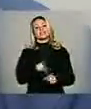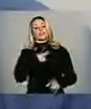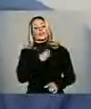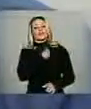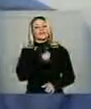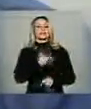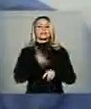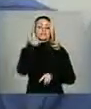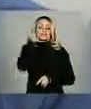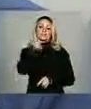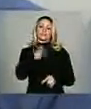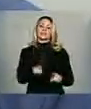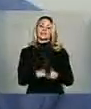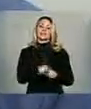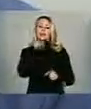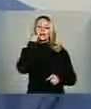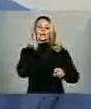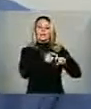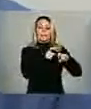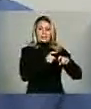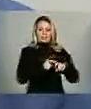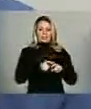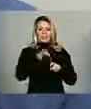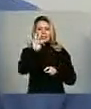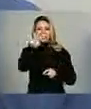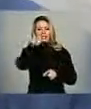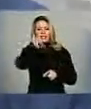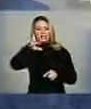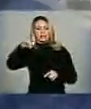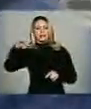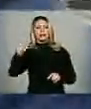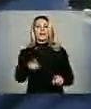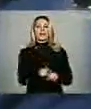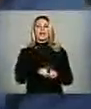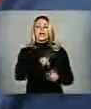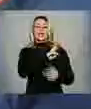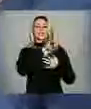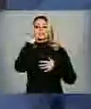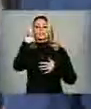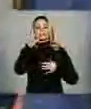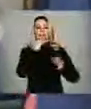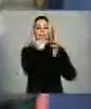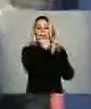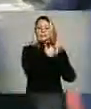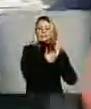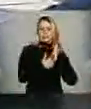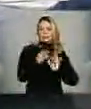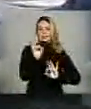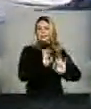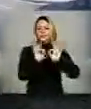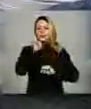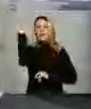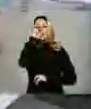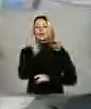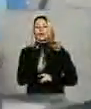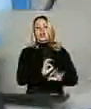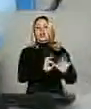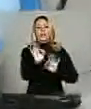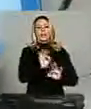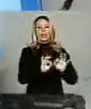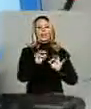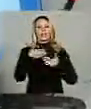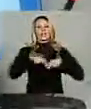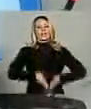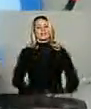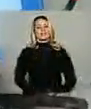maior. A biomédica Tânia Marini de Carvalho é a responsável pelo Programa Nacional de Triagem Neonatal do Ministério